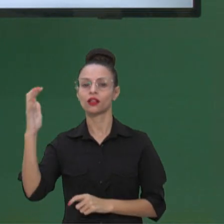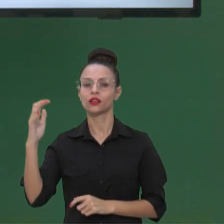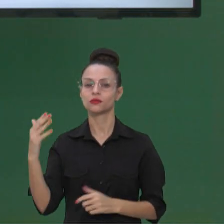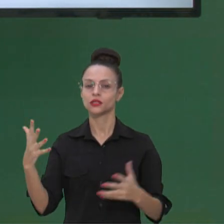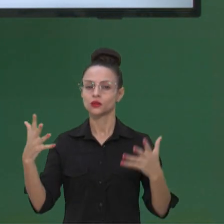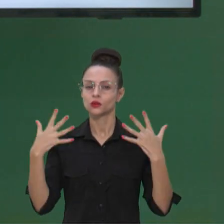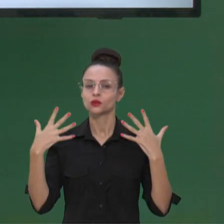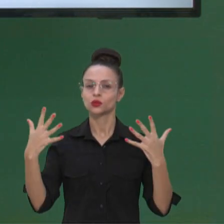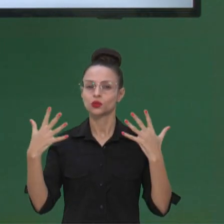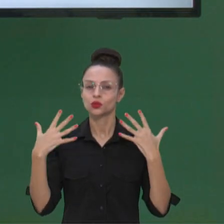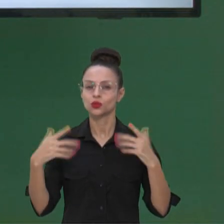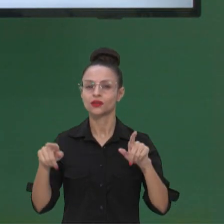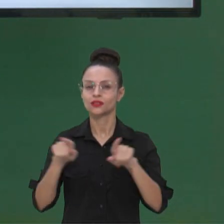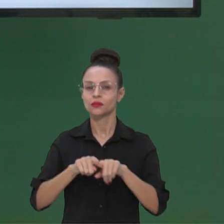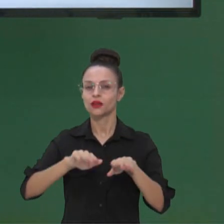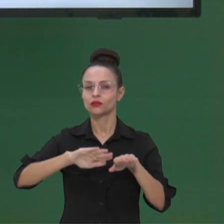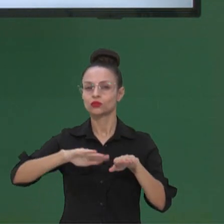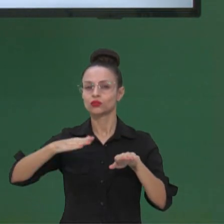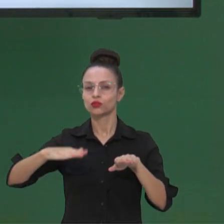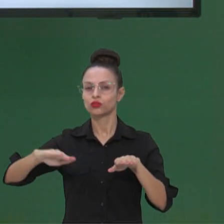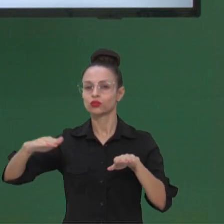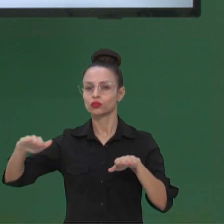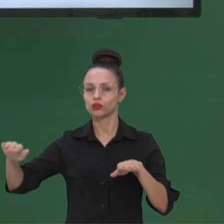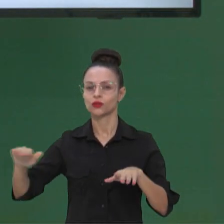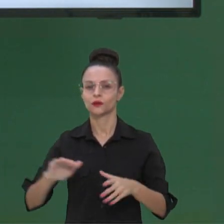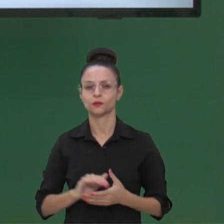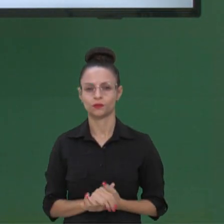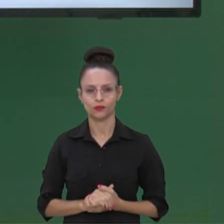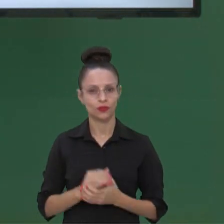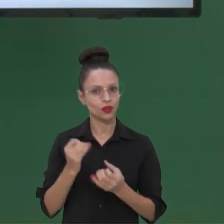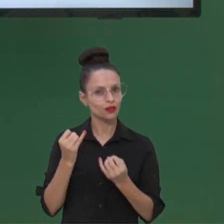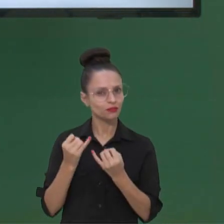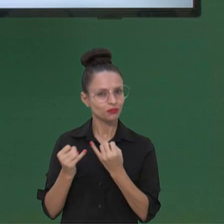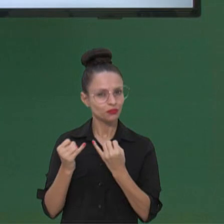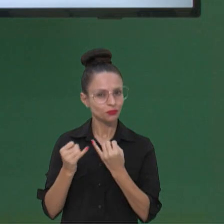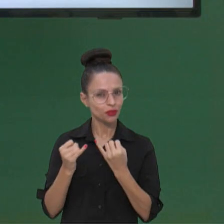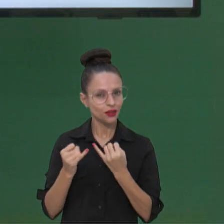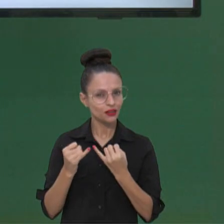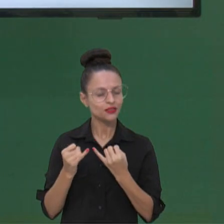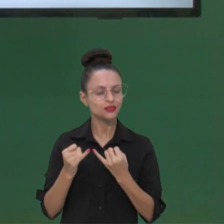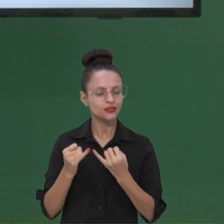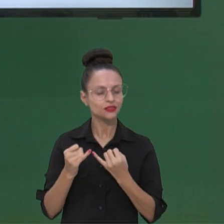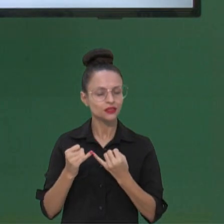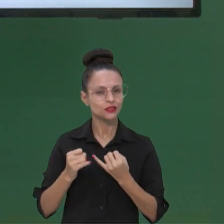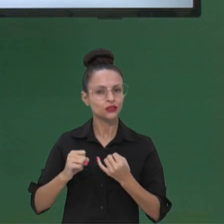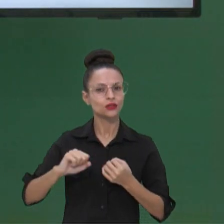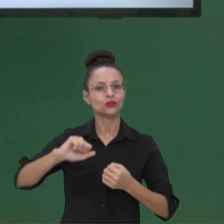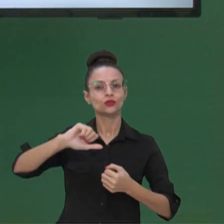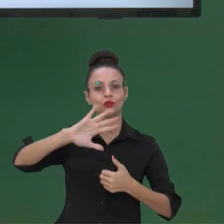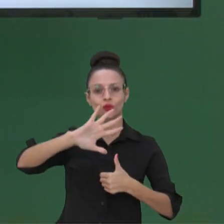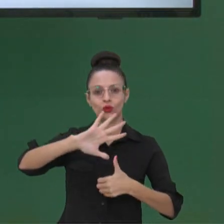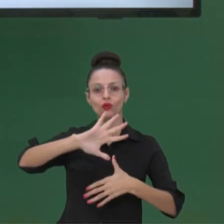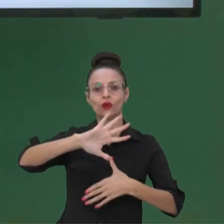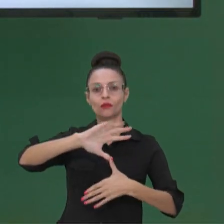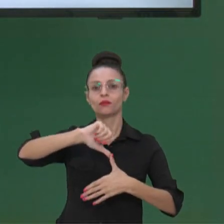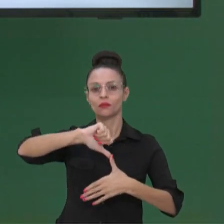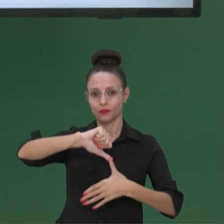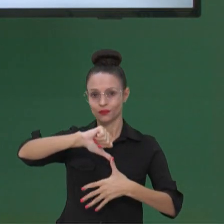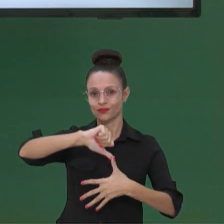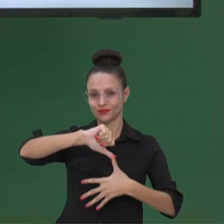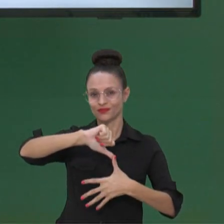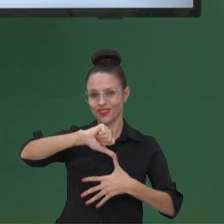de muitas planícies. Parecido até com a América do Sul, com o Brasil. O modelo usado é